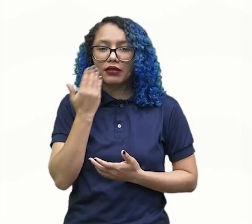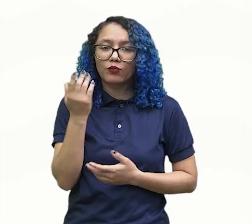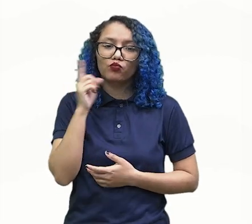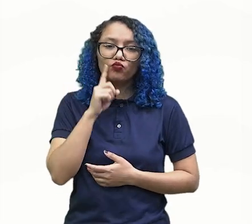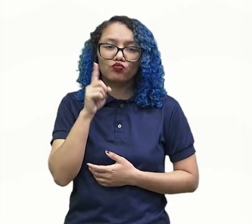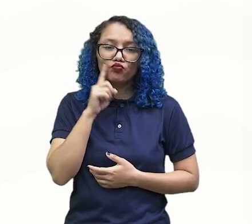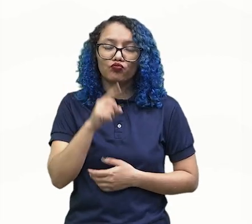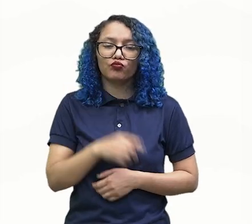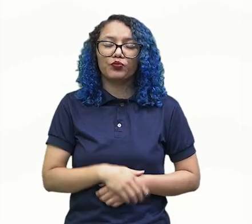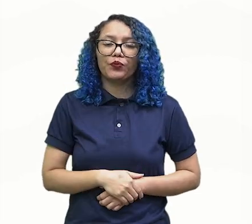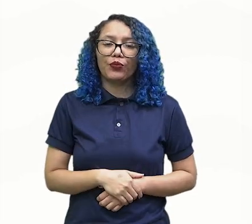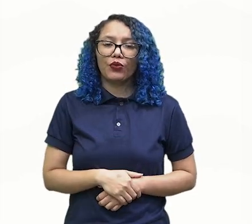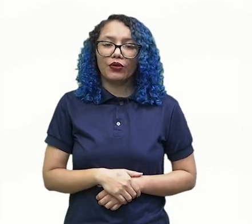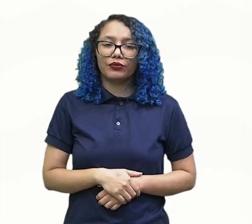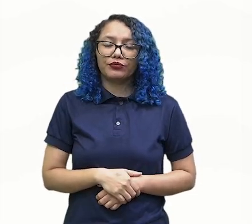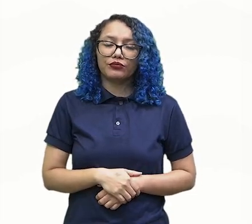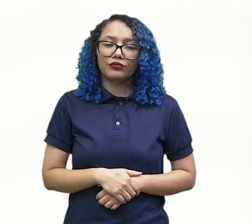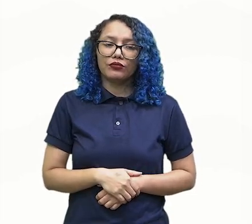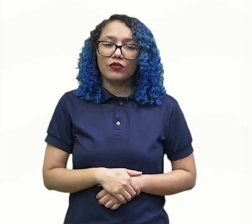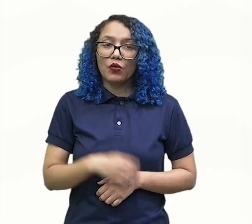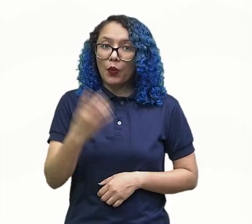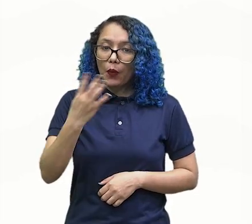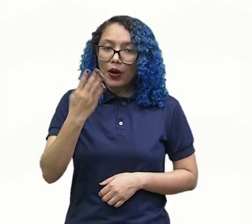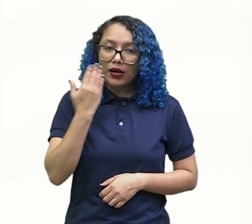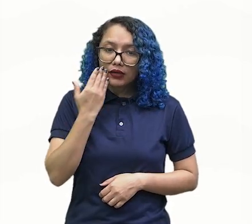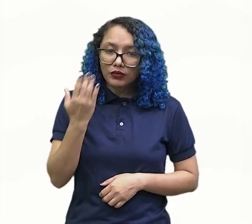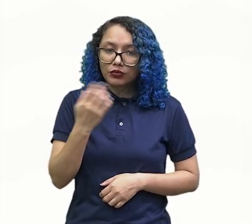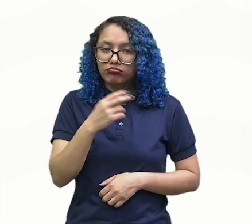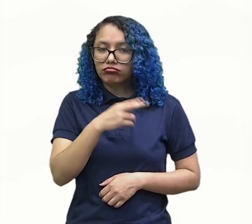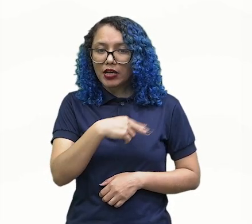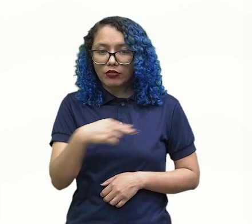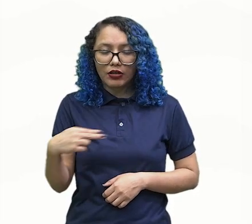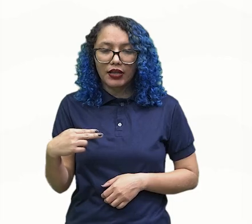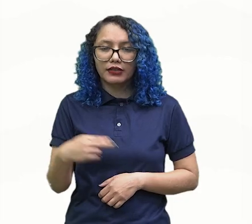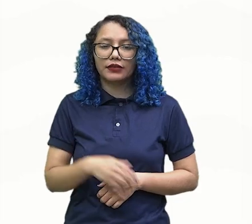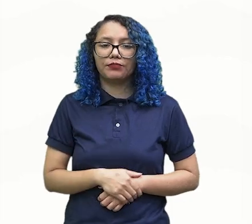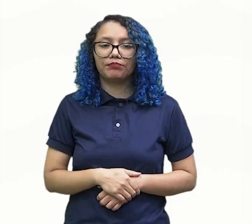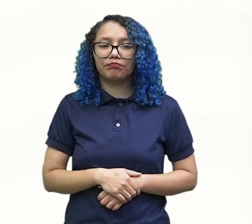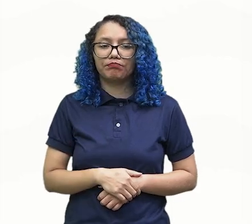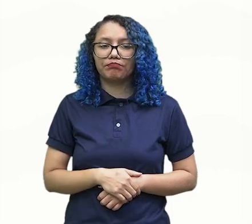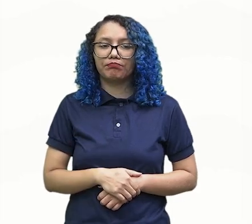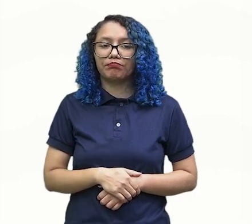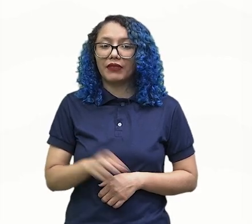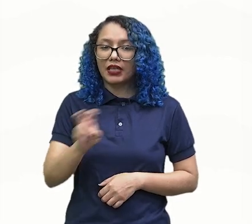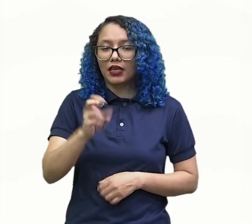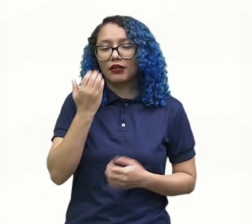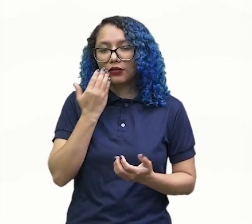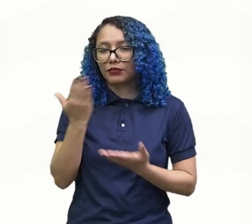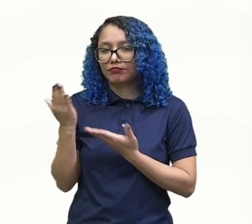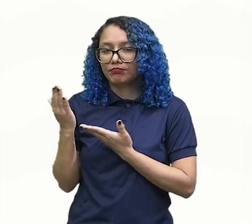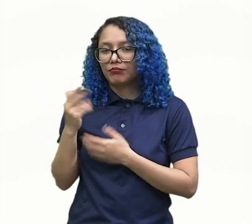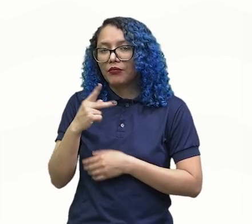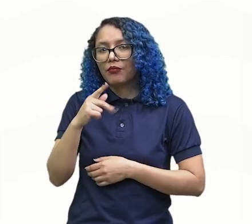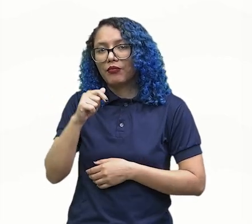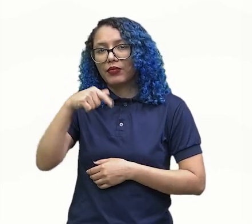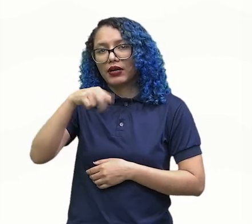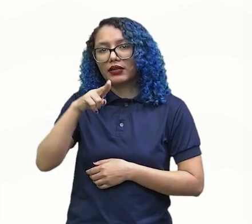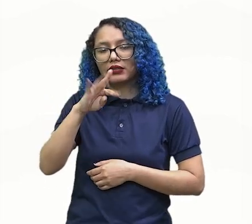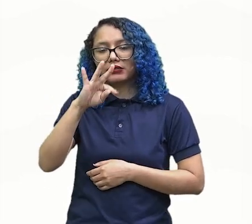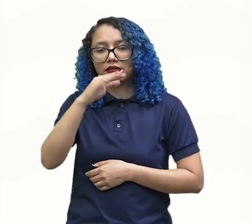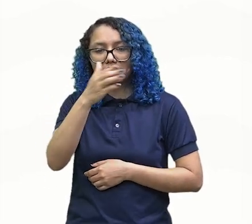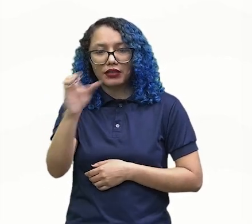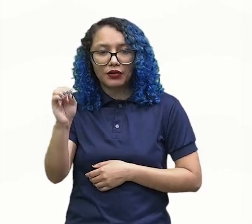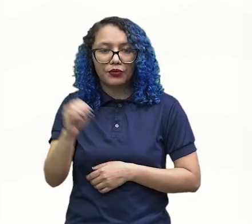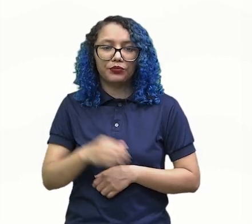dos Estados Unidos da América, em quarto, a Indonésia, em quinto, o Paquistão,